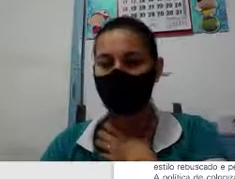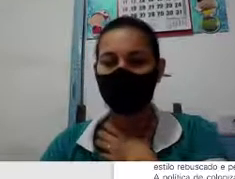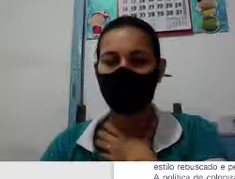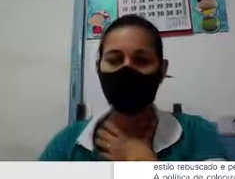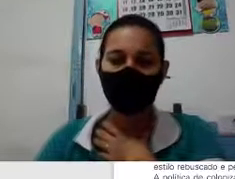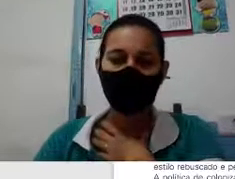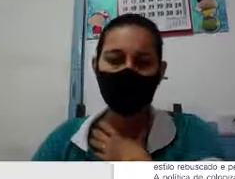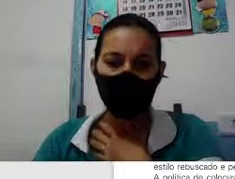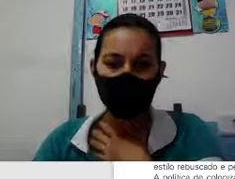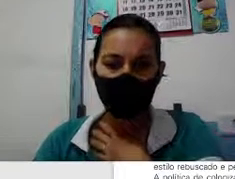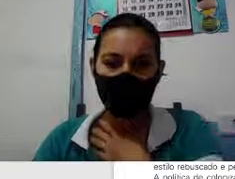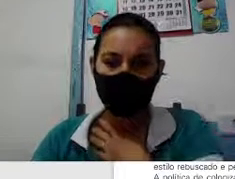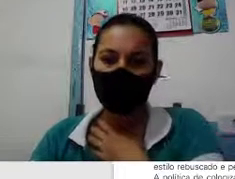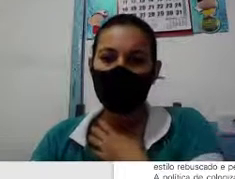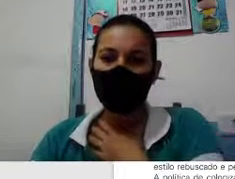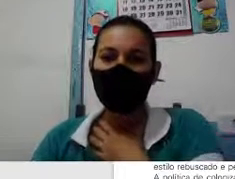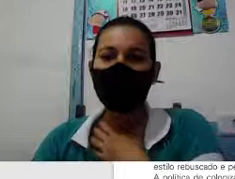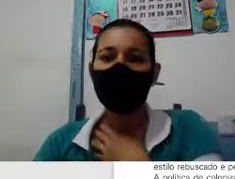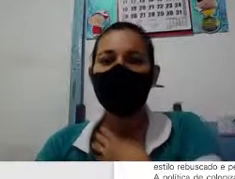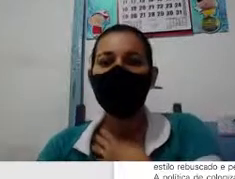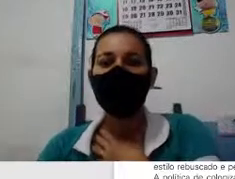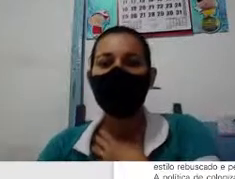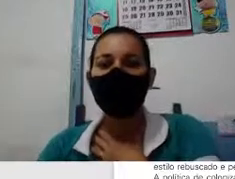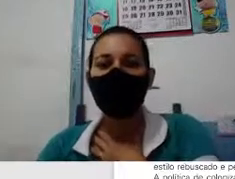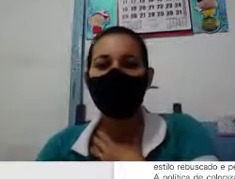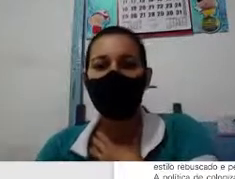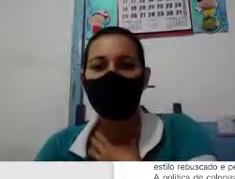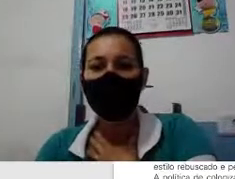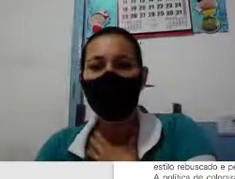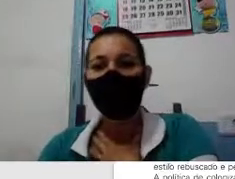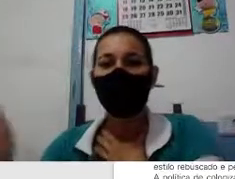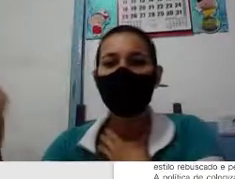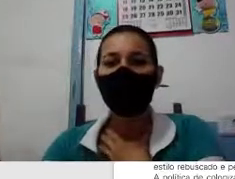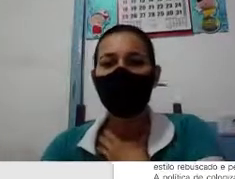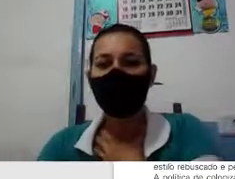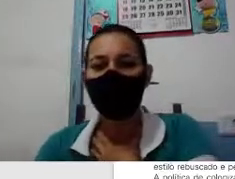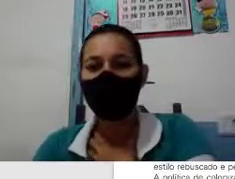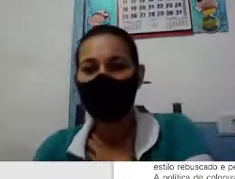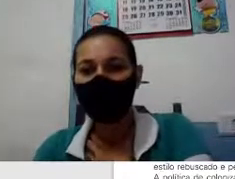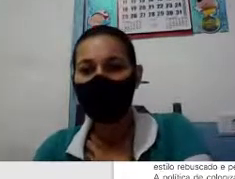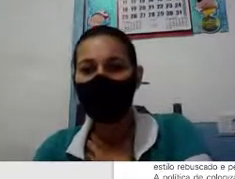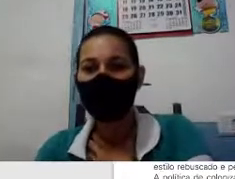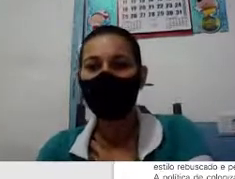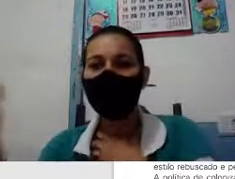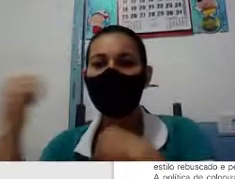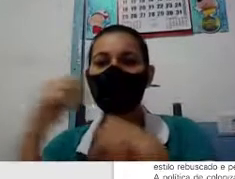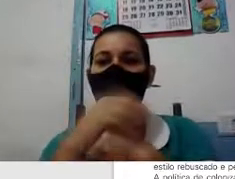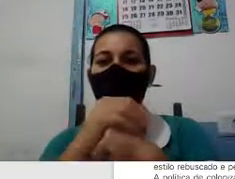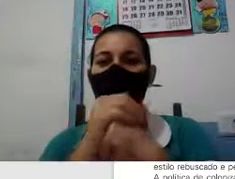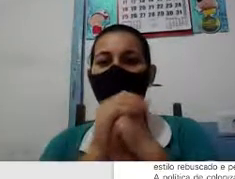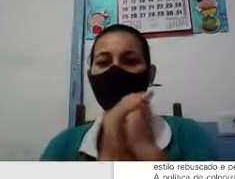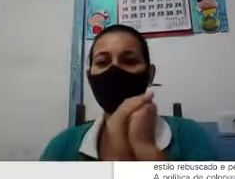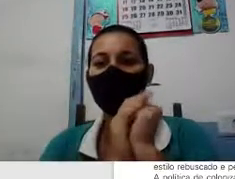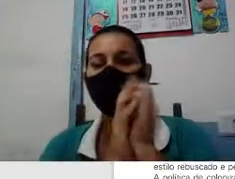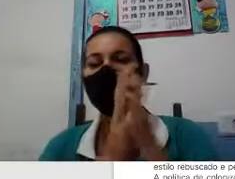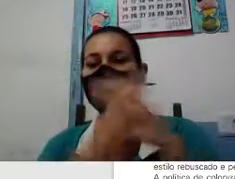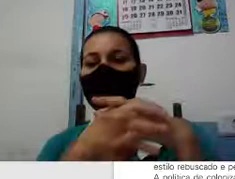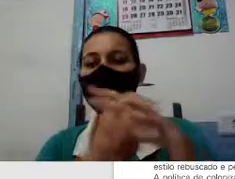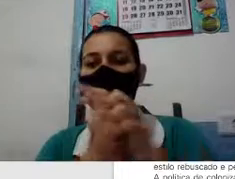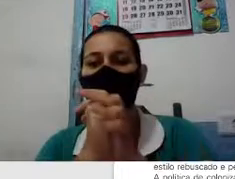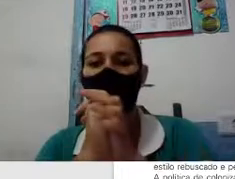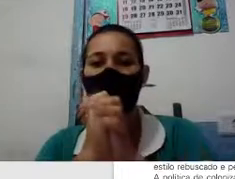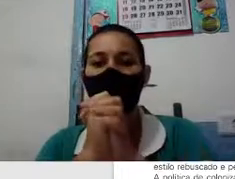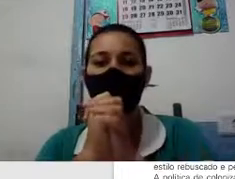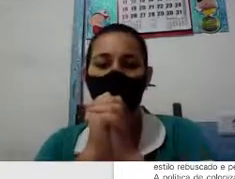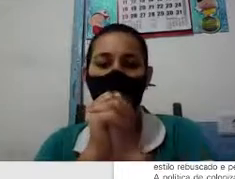dessas características desse período. Então, e nós tivemos também nesse período, né, a Companhia de Jesus, que era